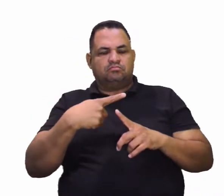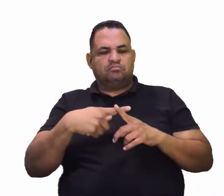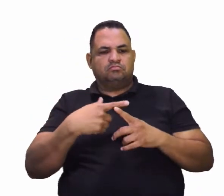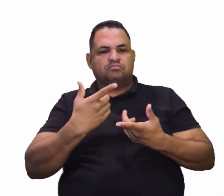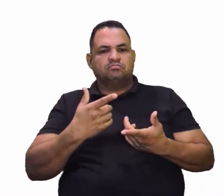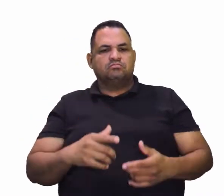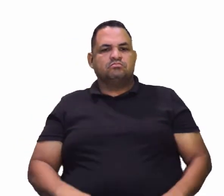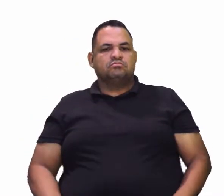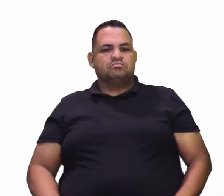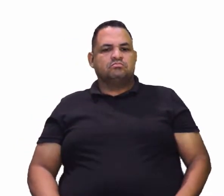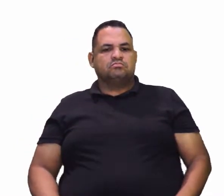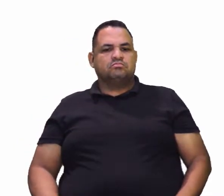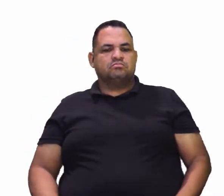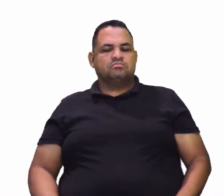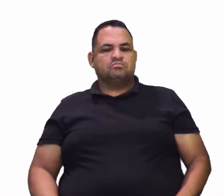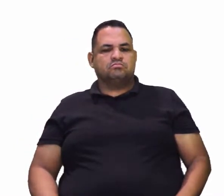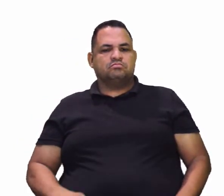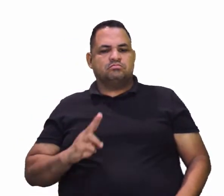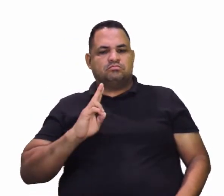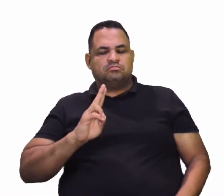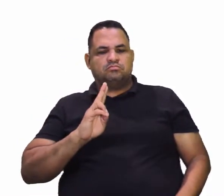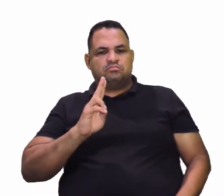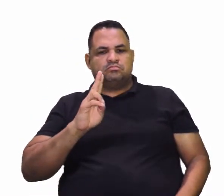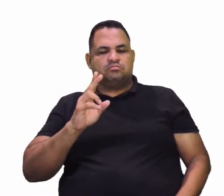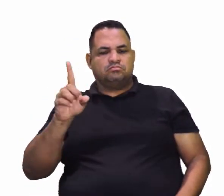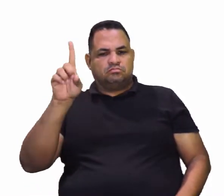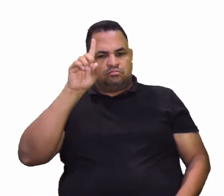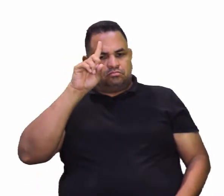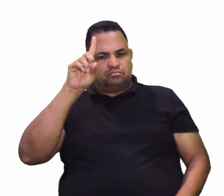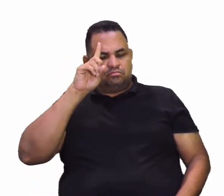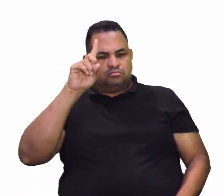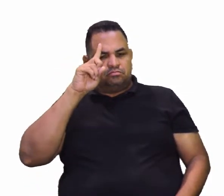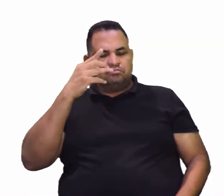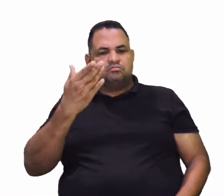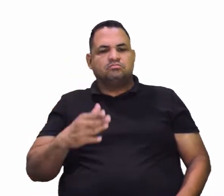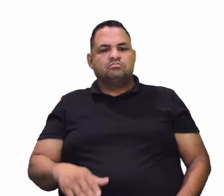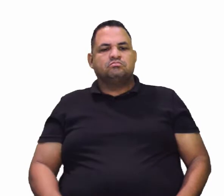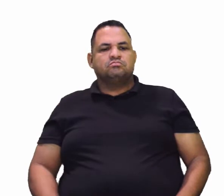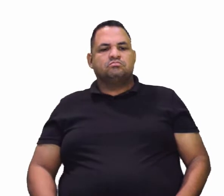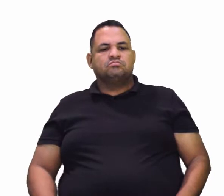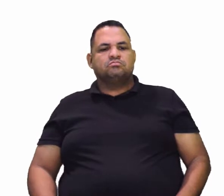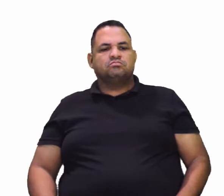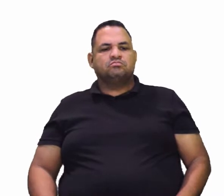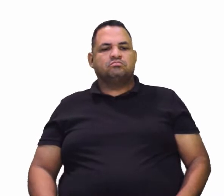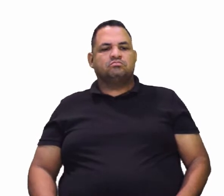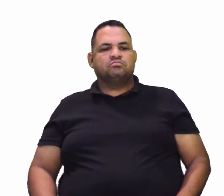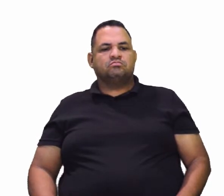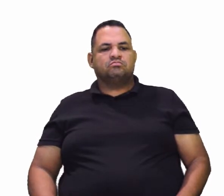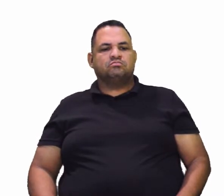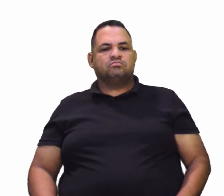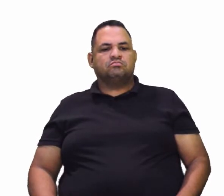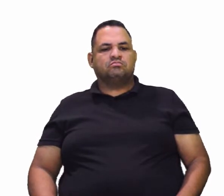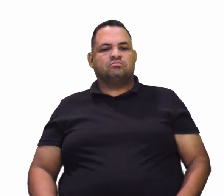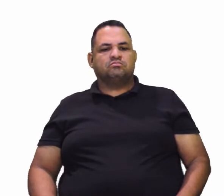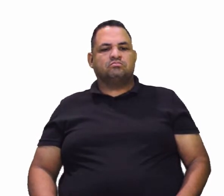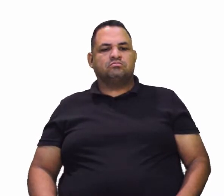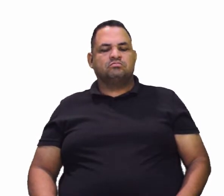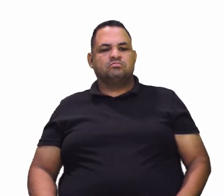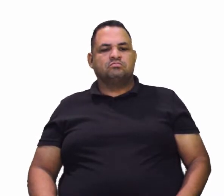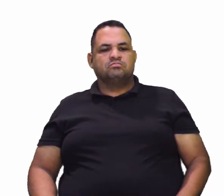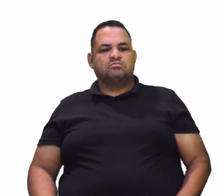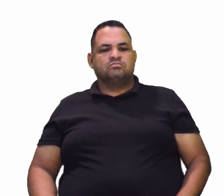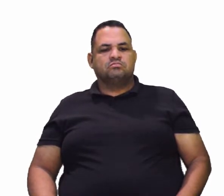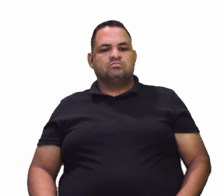Sara. Todo dia é minha frequência de tempo, no presente. Logo em seguida, she's there